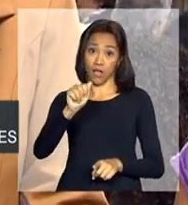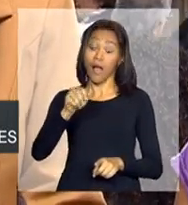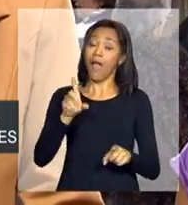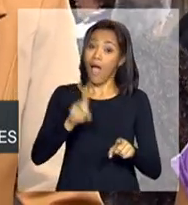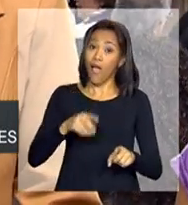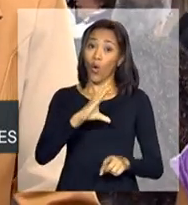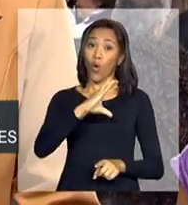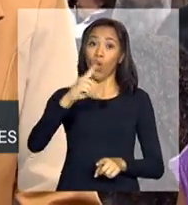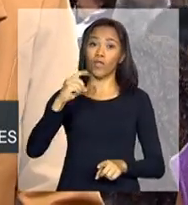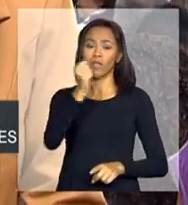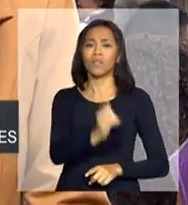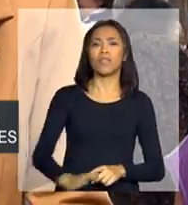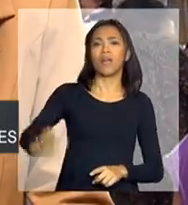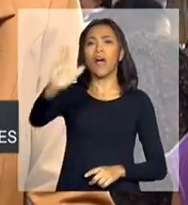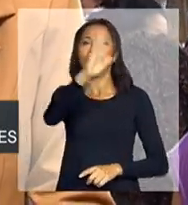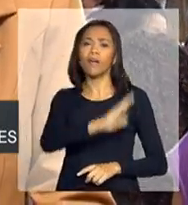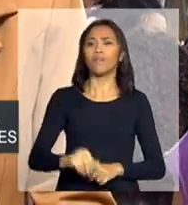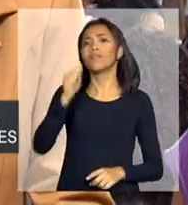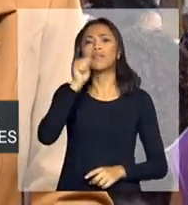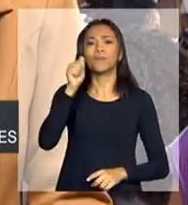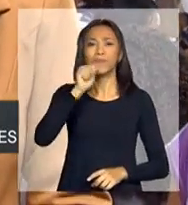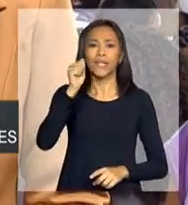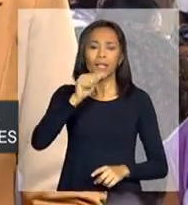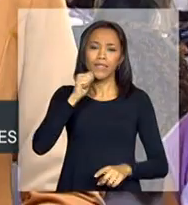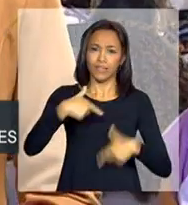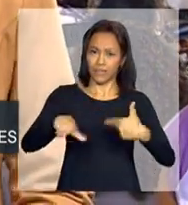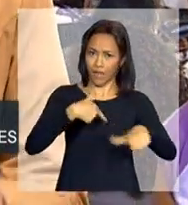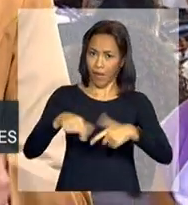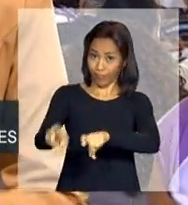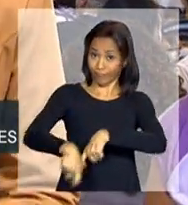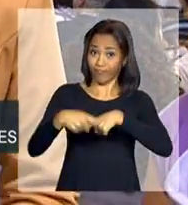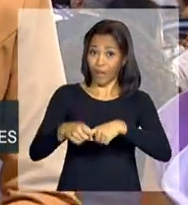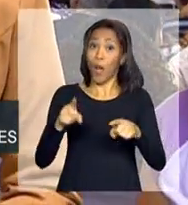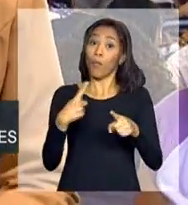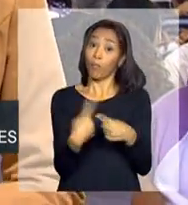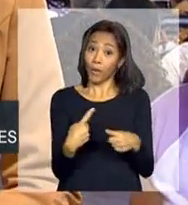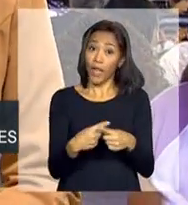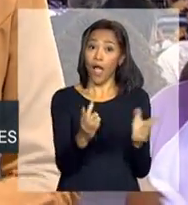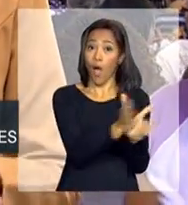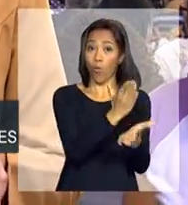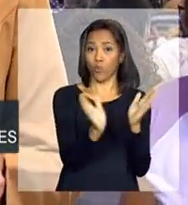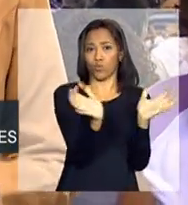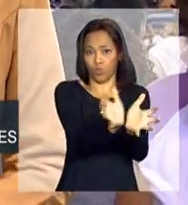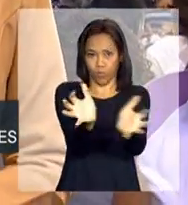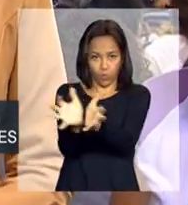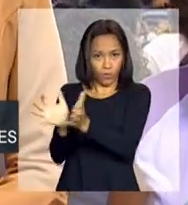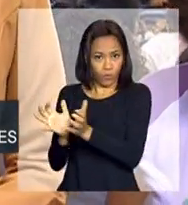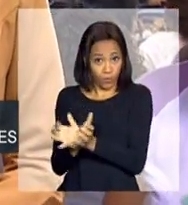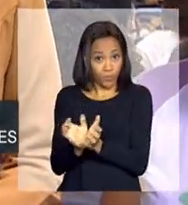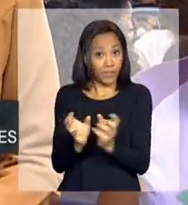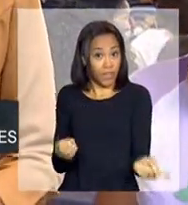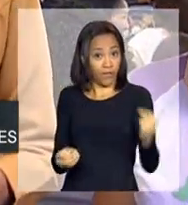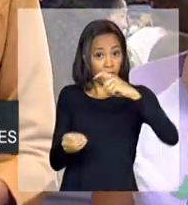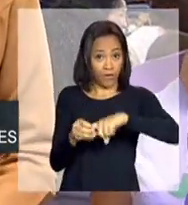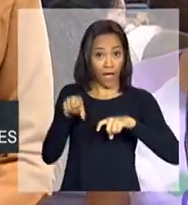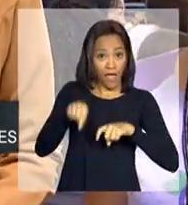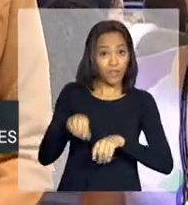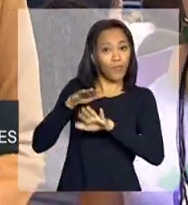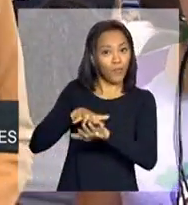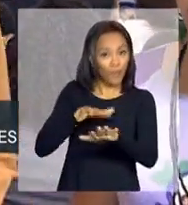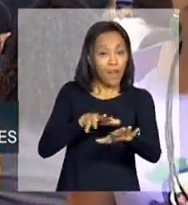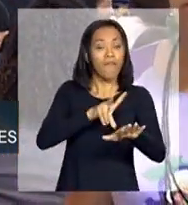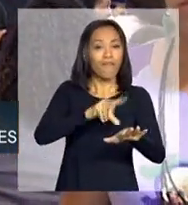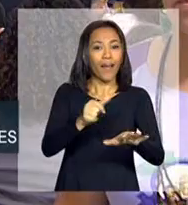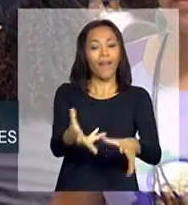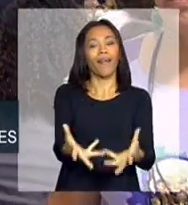do Movimento Nacional de Mulheres Camponesas, porque alguns grupos que pertencem a esse movimento vão